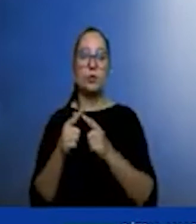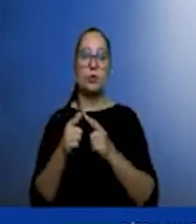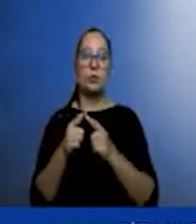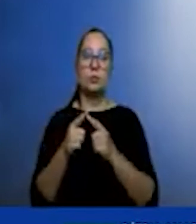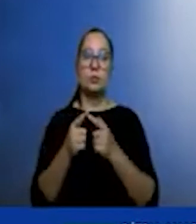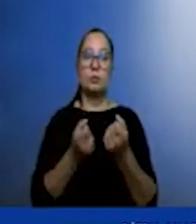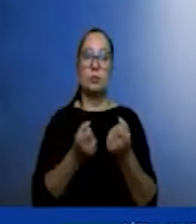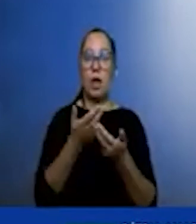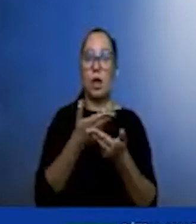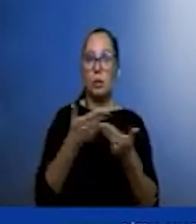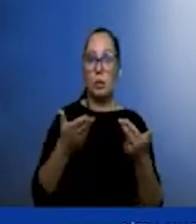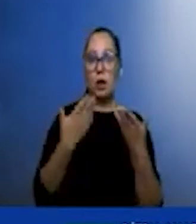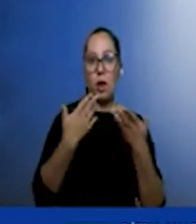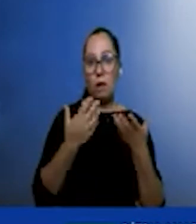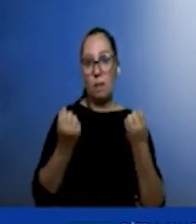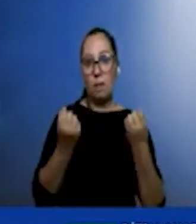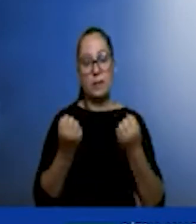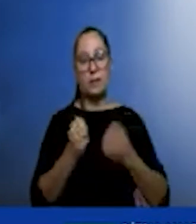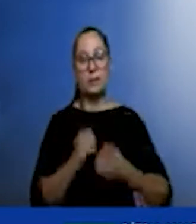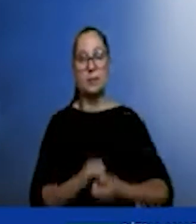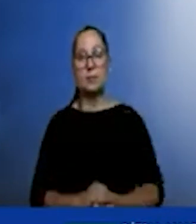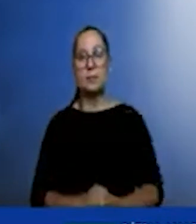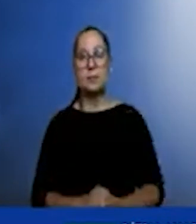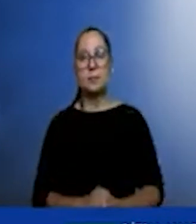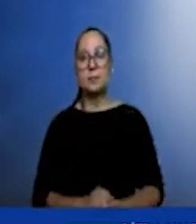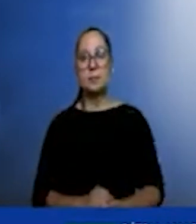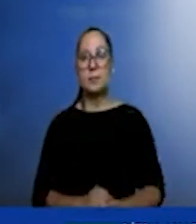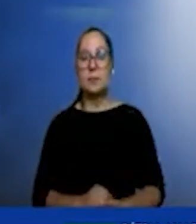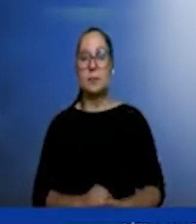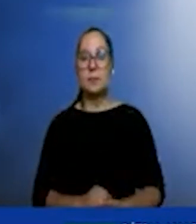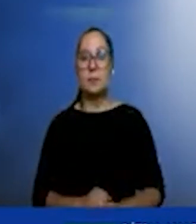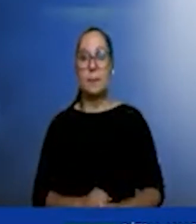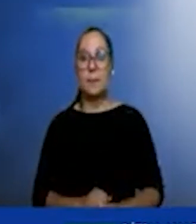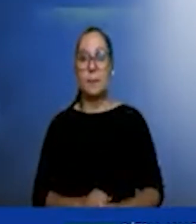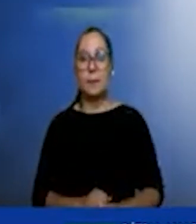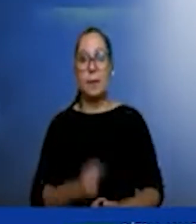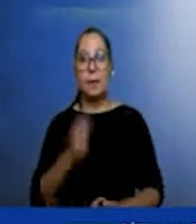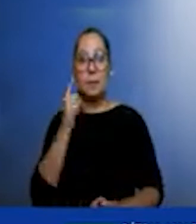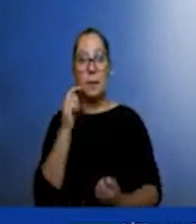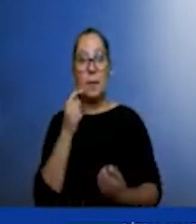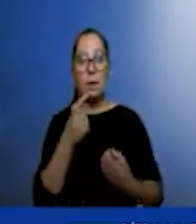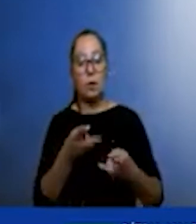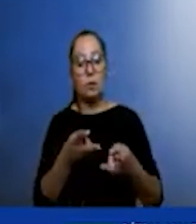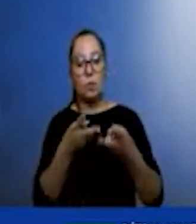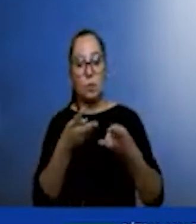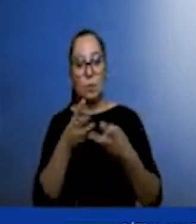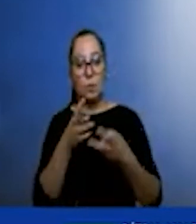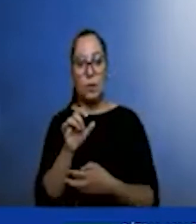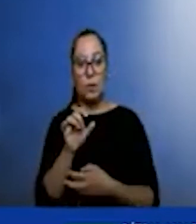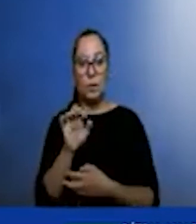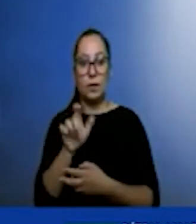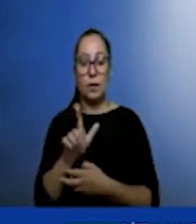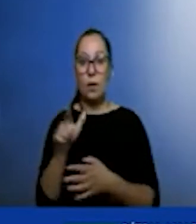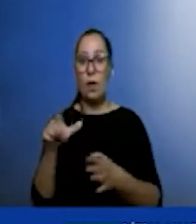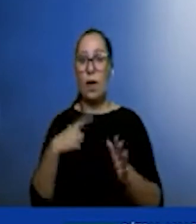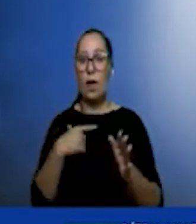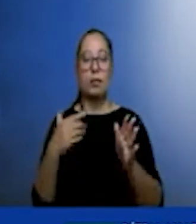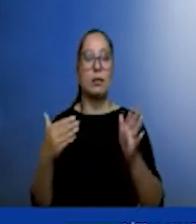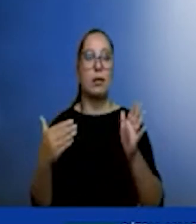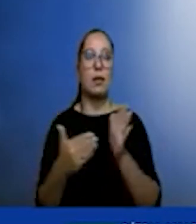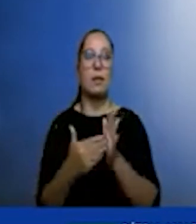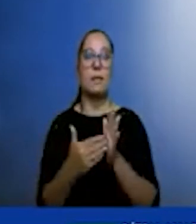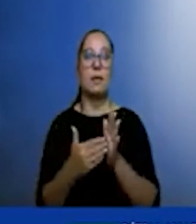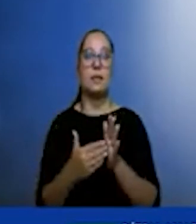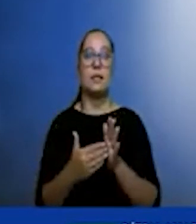veículo leve, veículo pesado. Se eu pensar, então, em tudo que eu posso extrair, né, do etanol até o limite de etanol de primeira